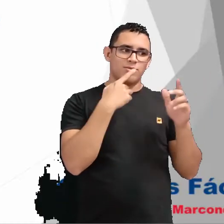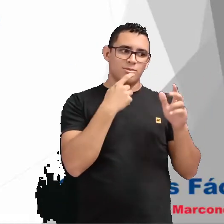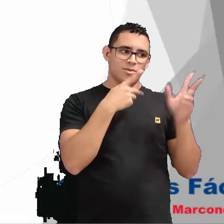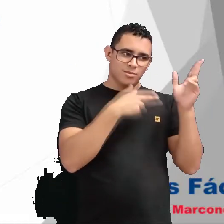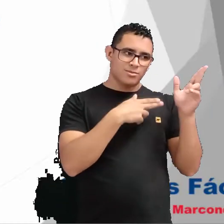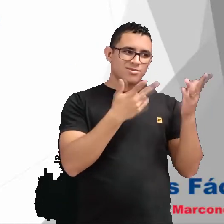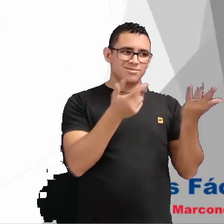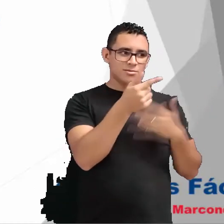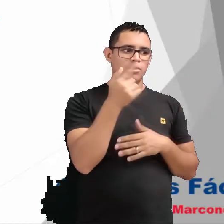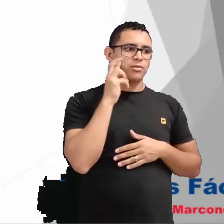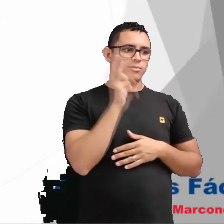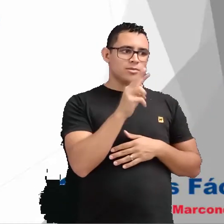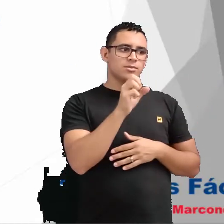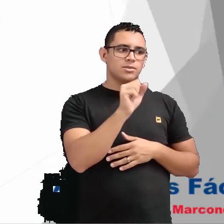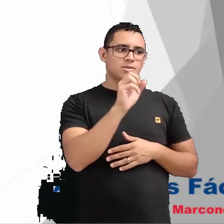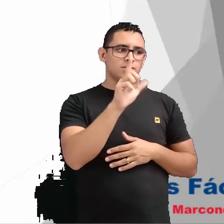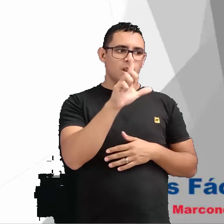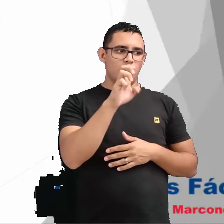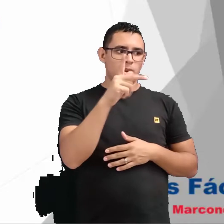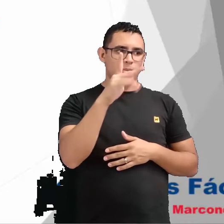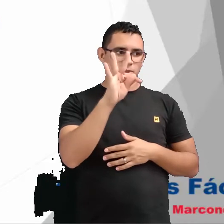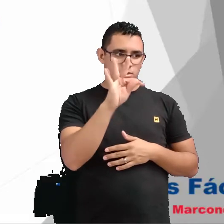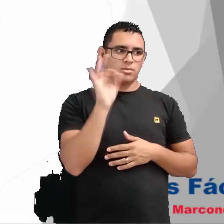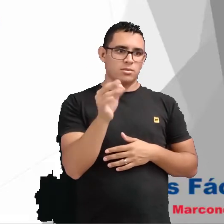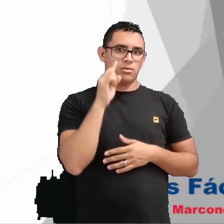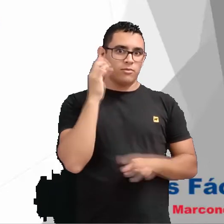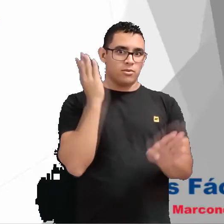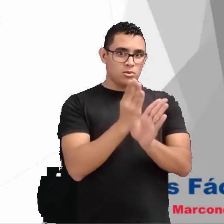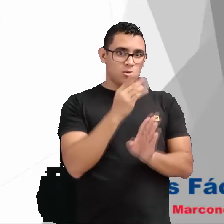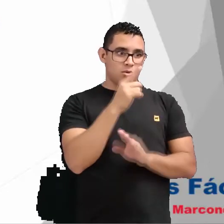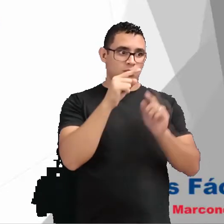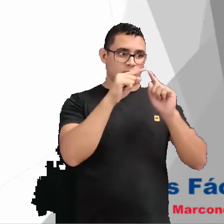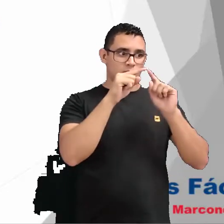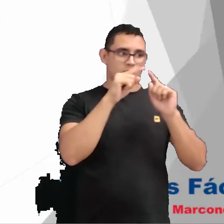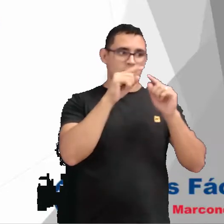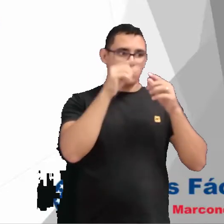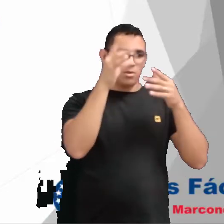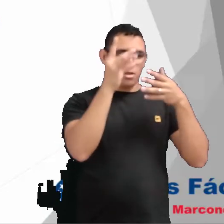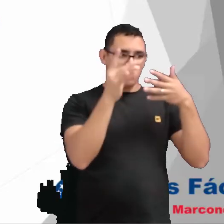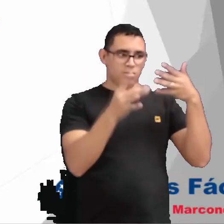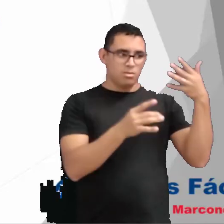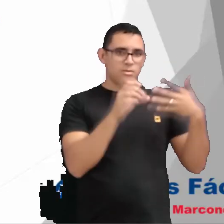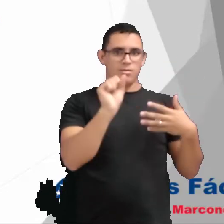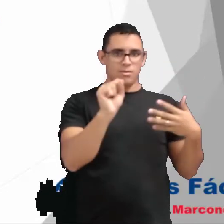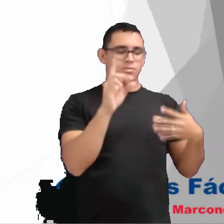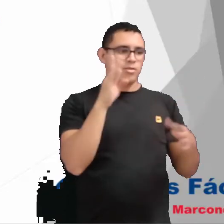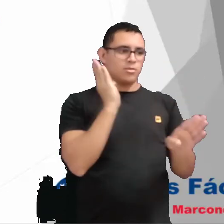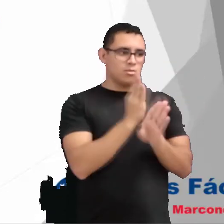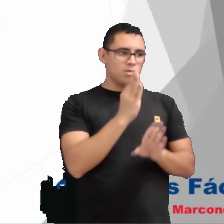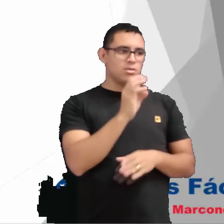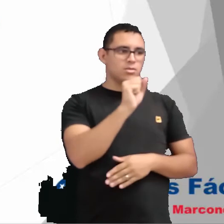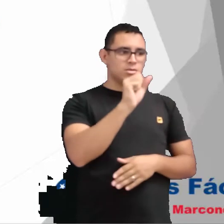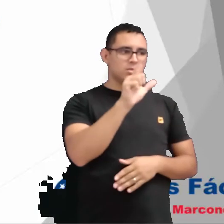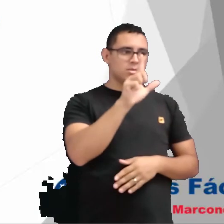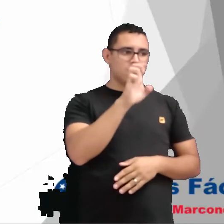Passado de sleep, então, slept, né? Se vocês forem procurar, então, na nossa listinha lá, vão na letra S, vão ver lá, sleep, vai estar lá? Vai